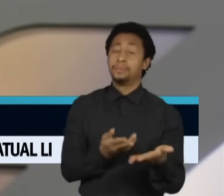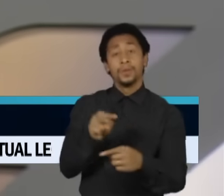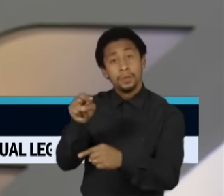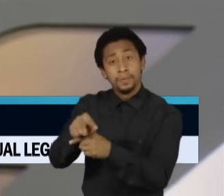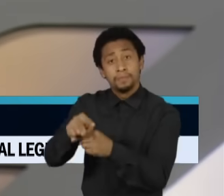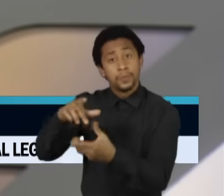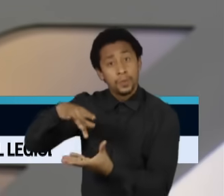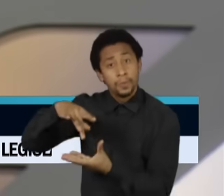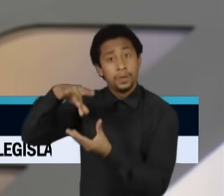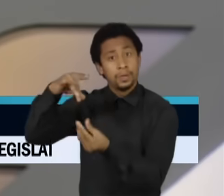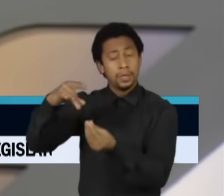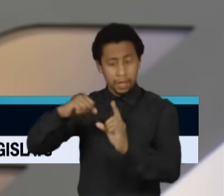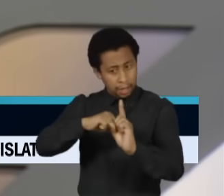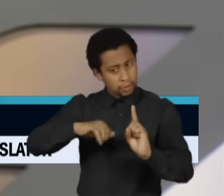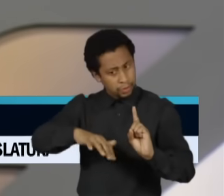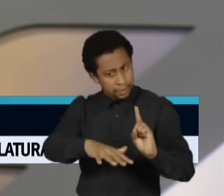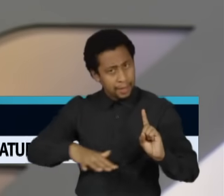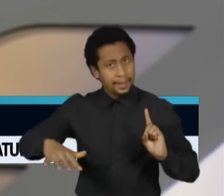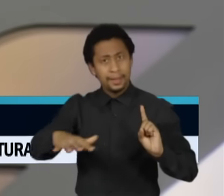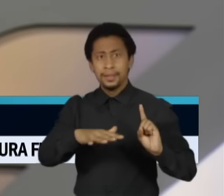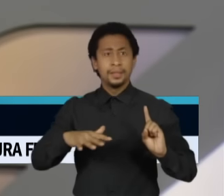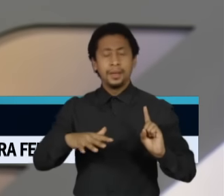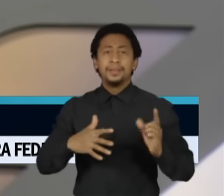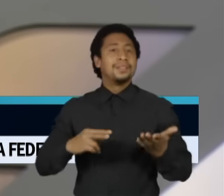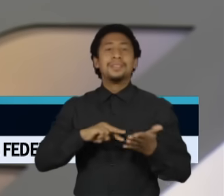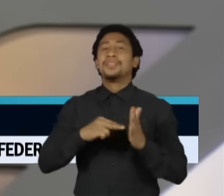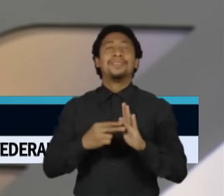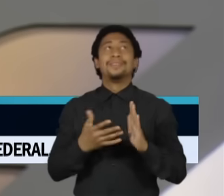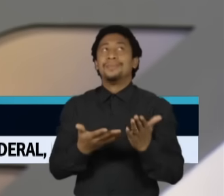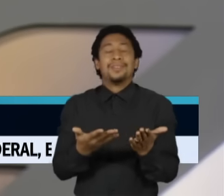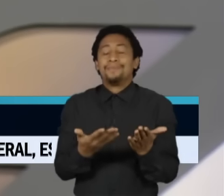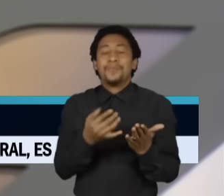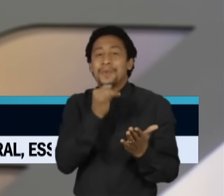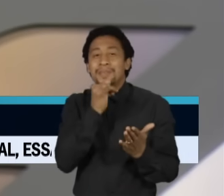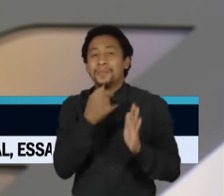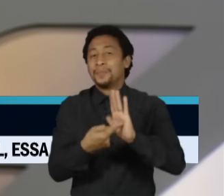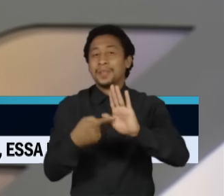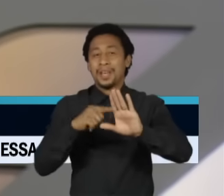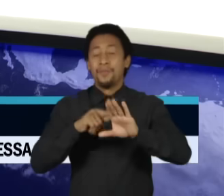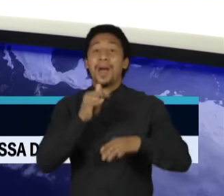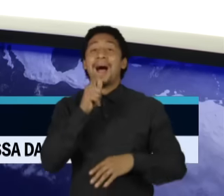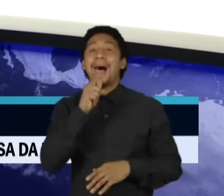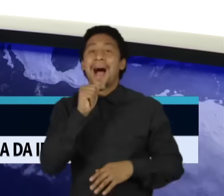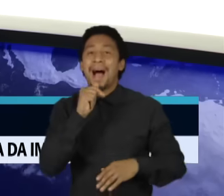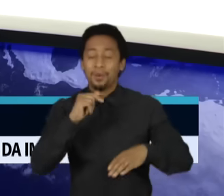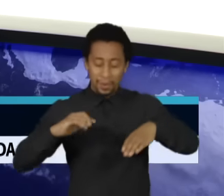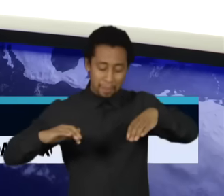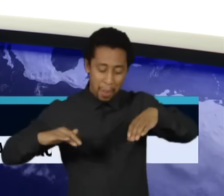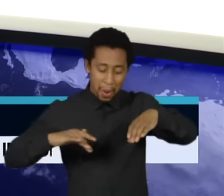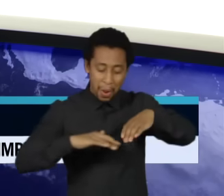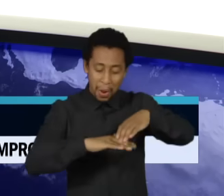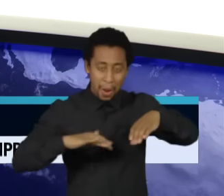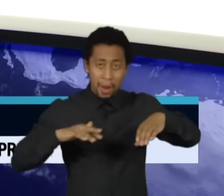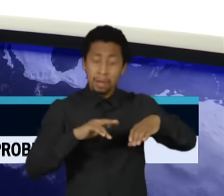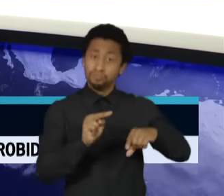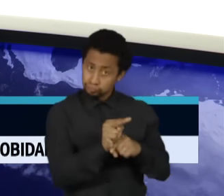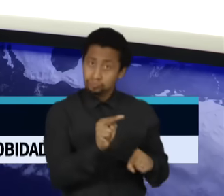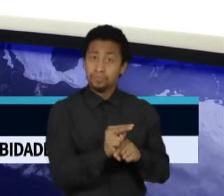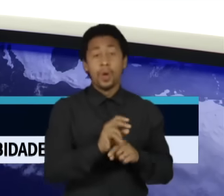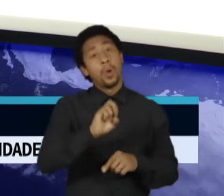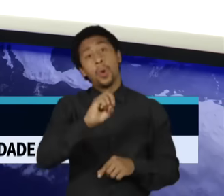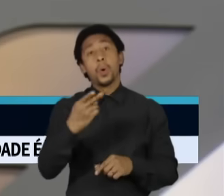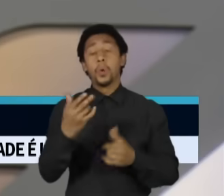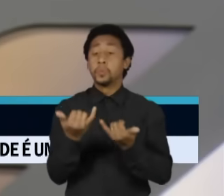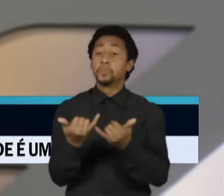numa sociedade moderna é meio como defender a água encanada, a energia elétrica. Não tem nada mais natural do que você defender um regime